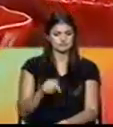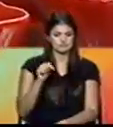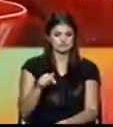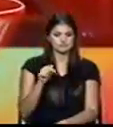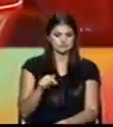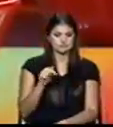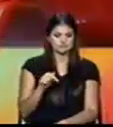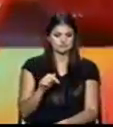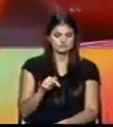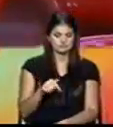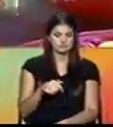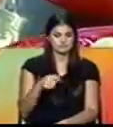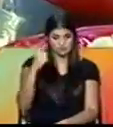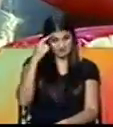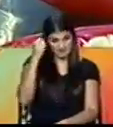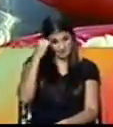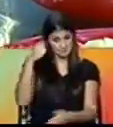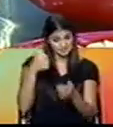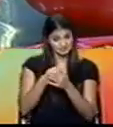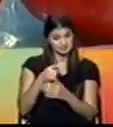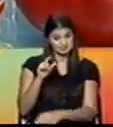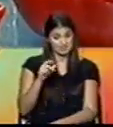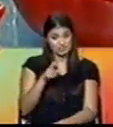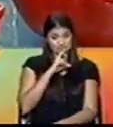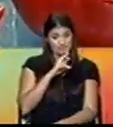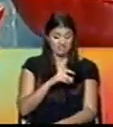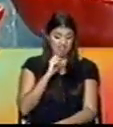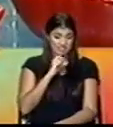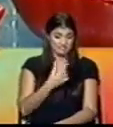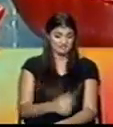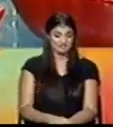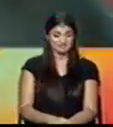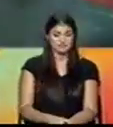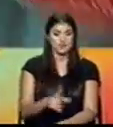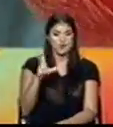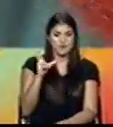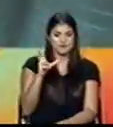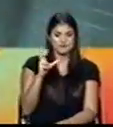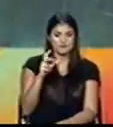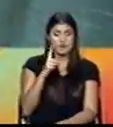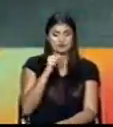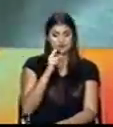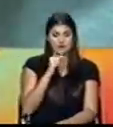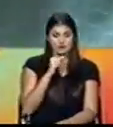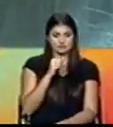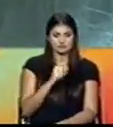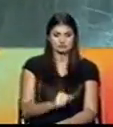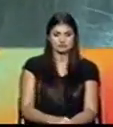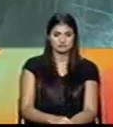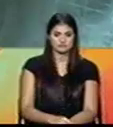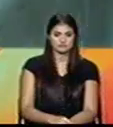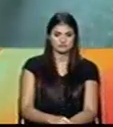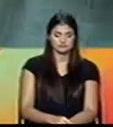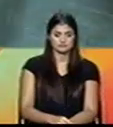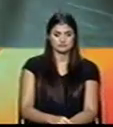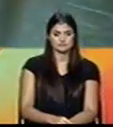com a cabeça mesmo. Ou com a cabeça também. Quem for cabeça dura também dá. Vai, força. Ovinhos e o açúcar, vamos aqui tirar este restinho de açúcar, que